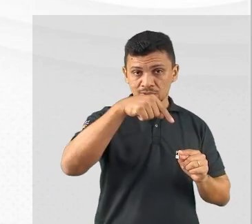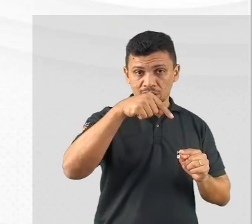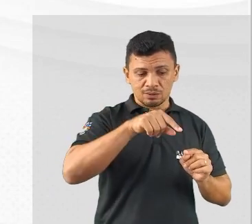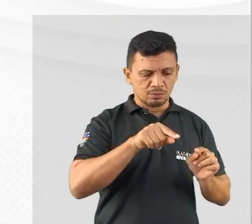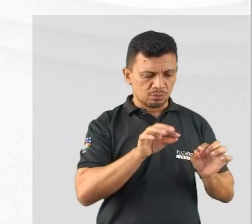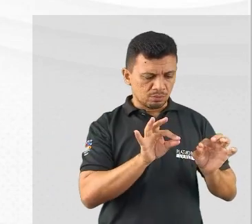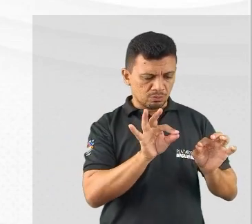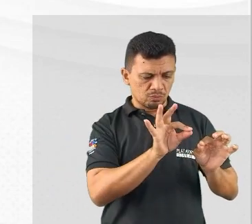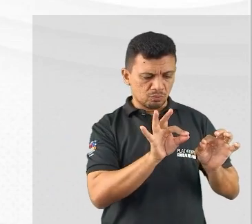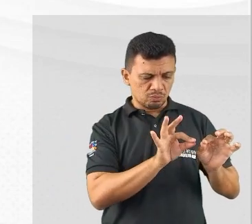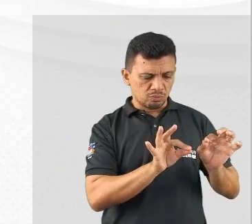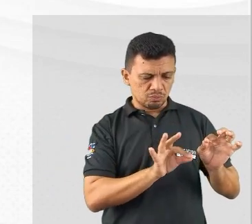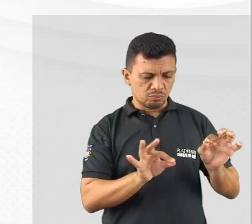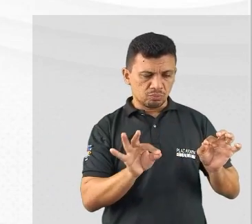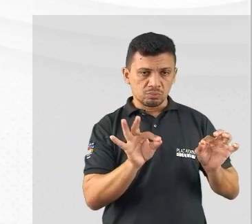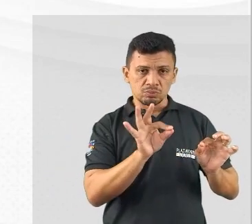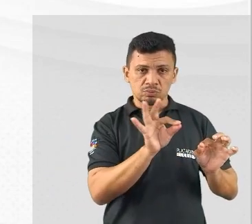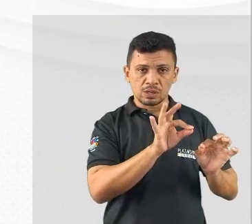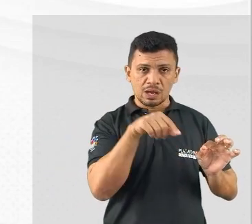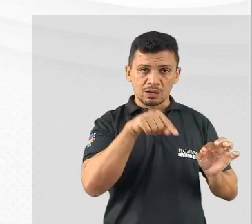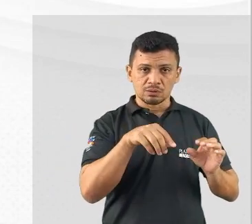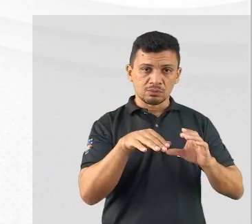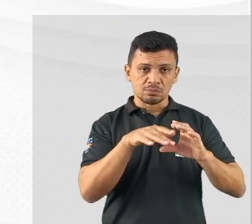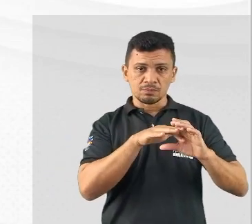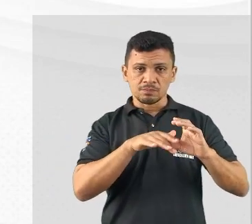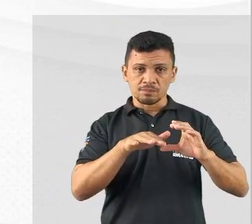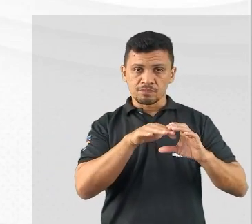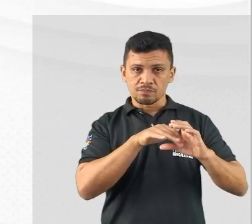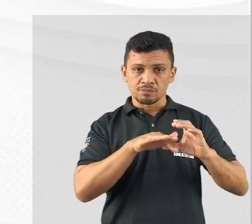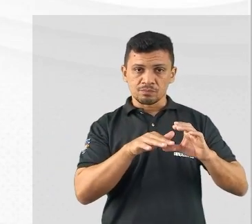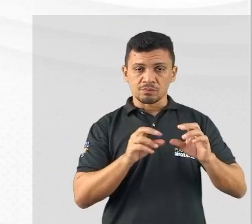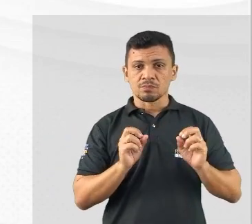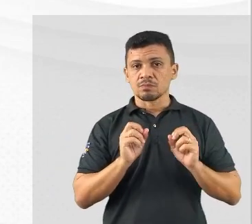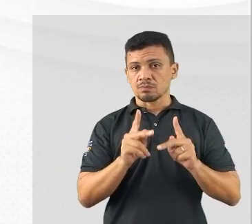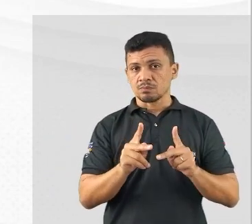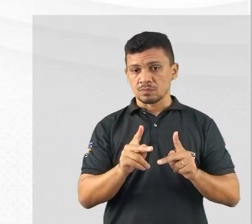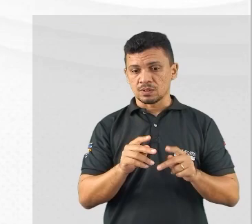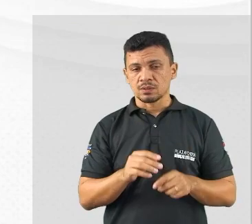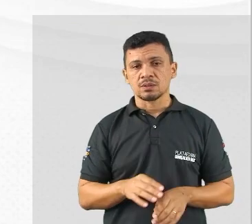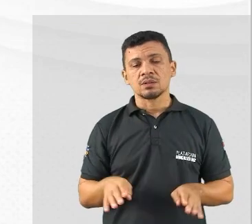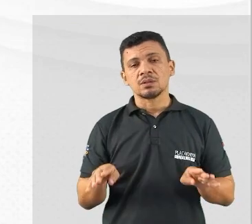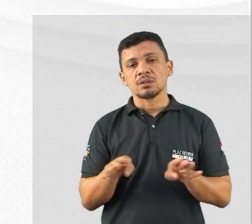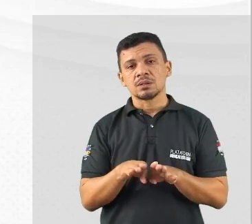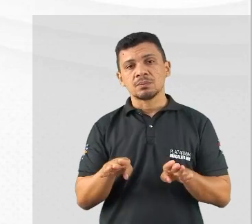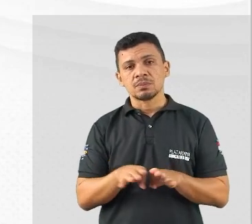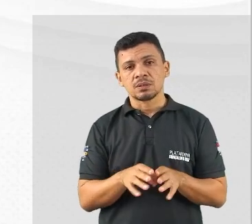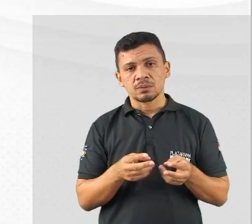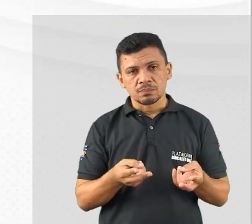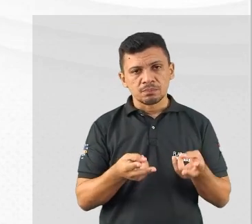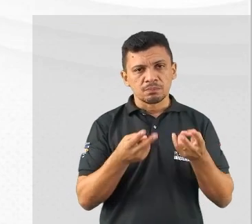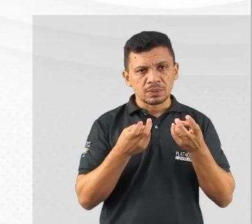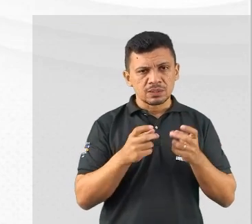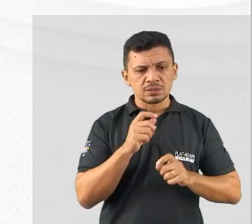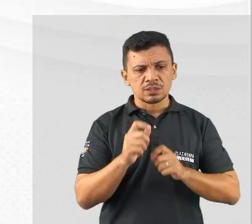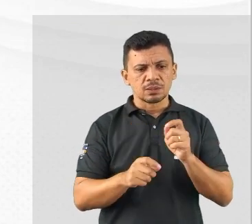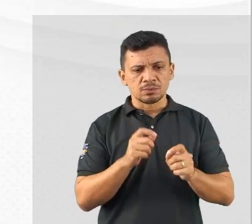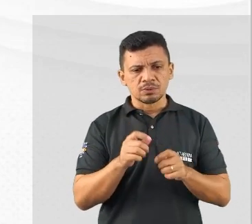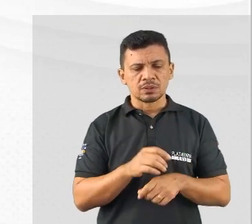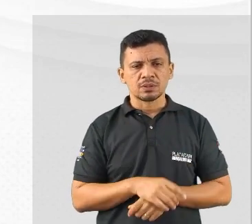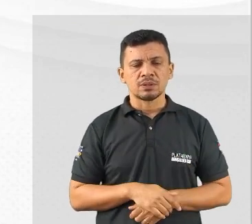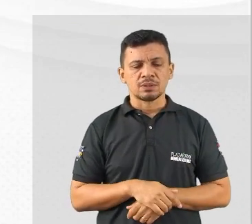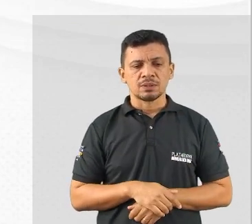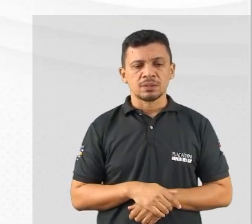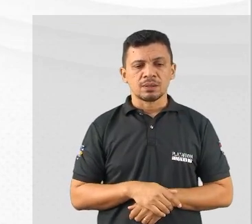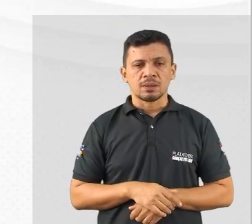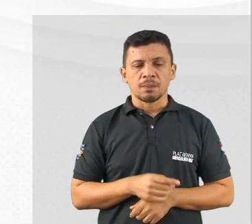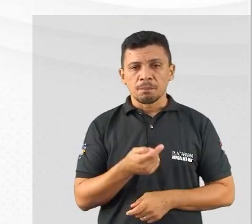diretamente nesse citoplasma, certo? Tranquilo até aqui, né? E aí a gente também percebe que a célula procariota